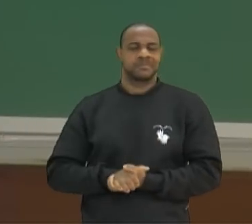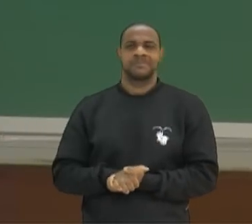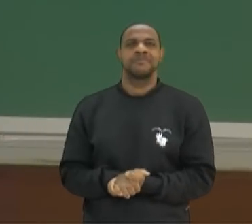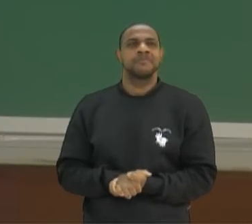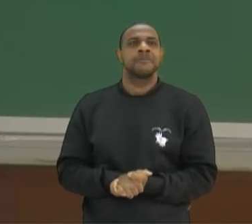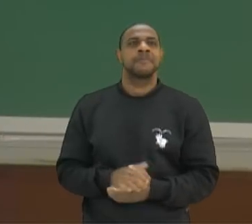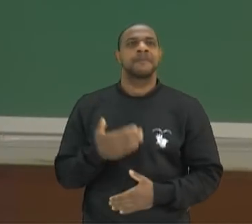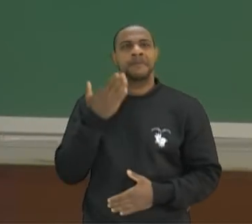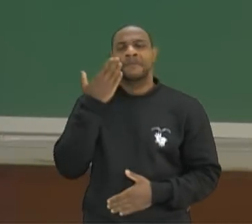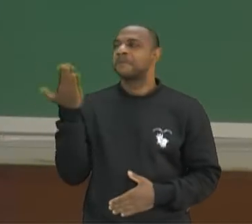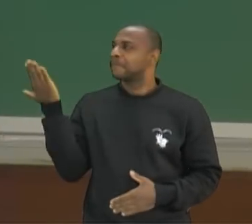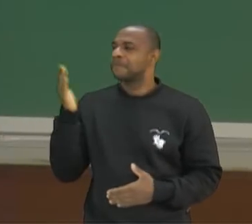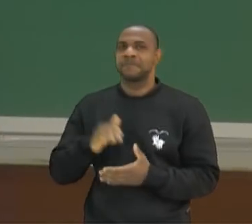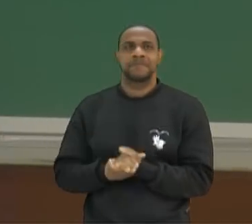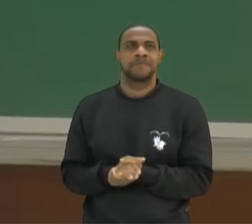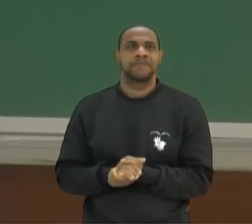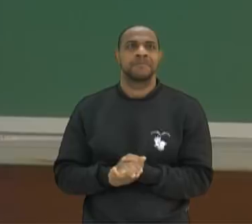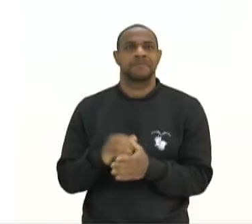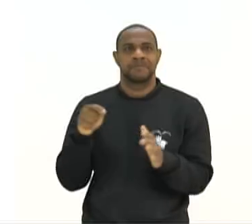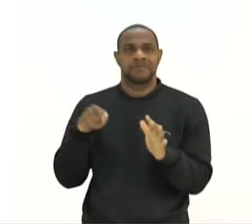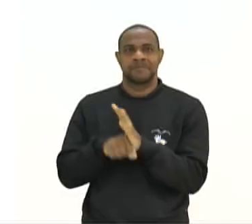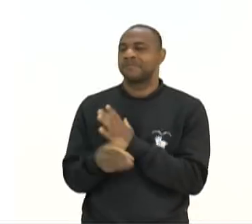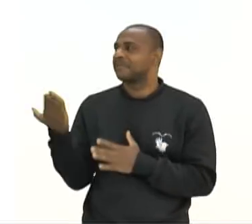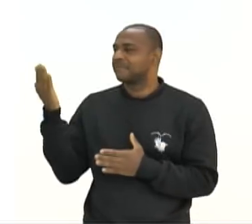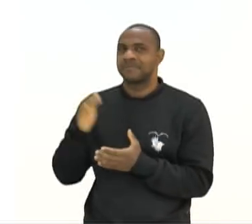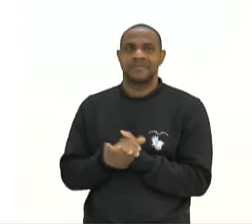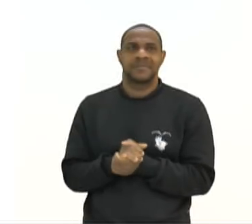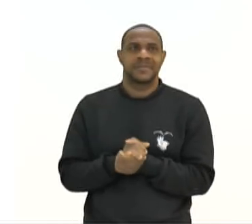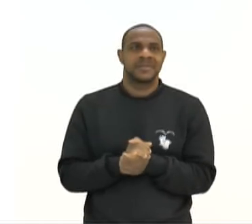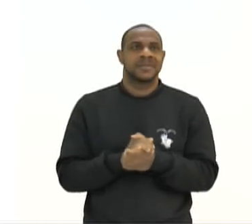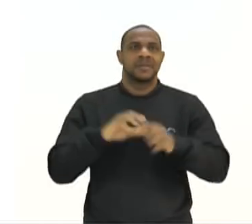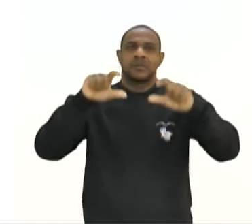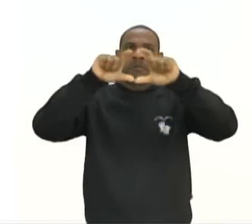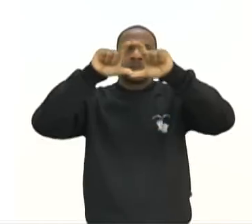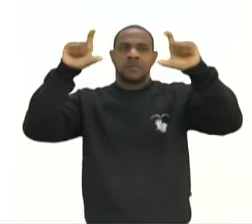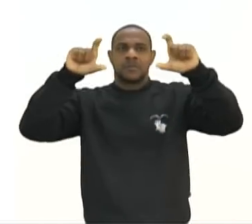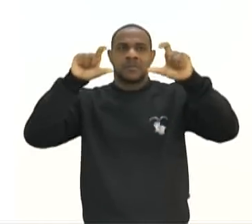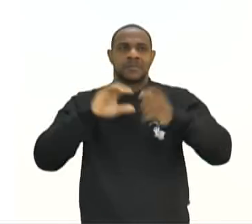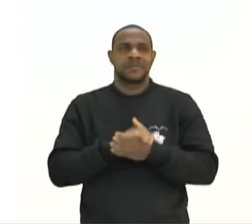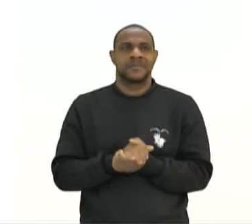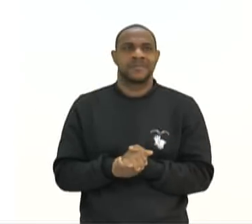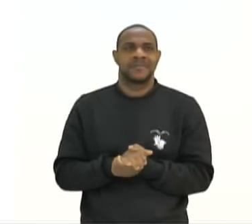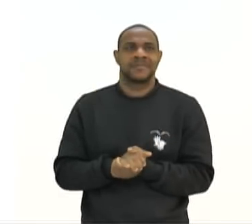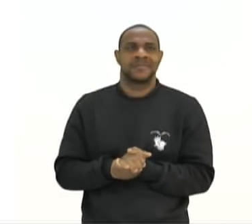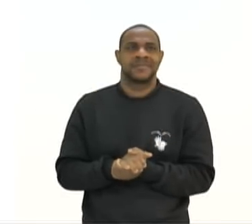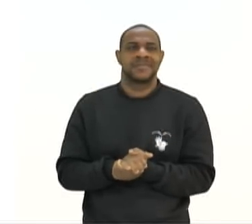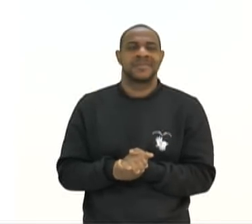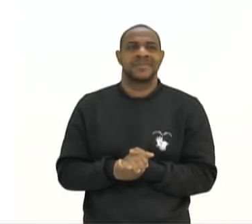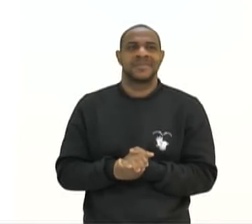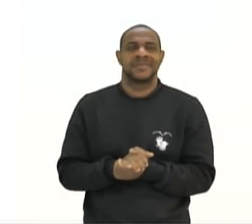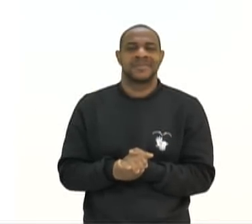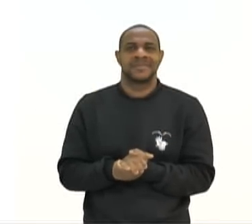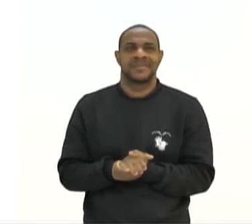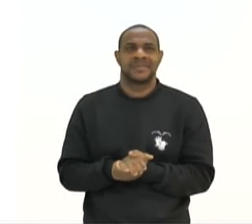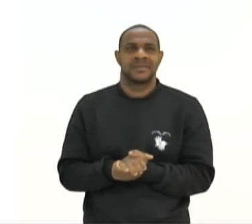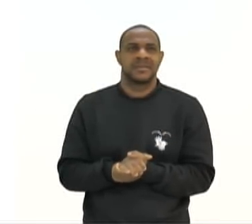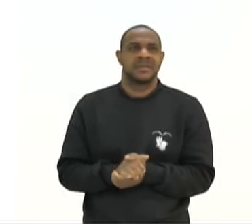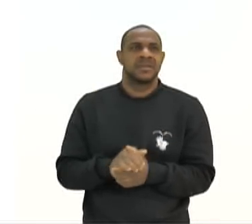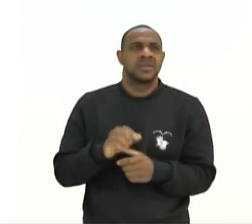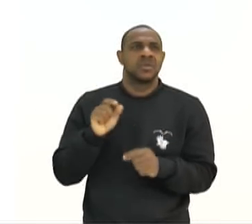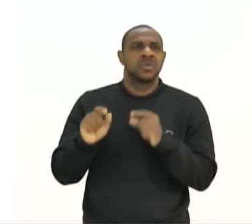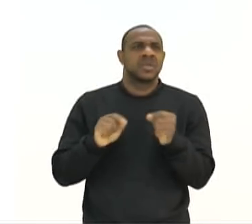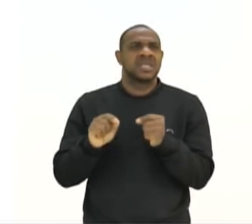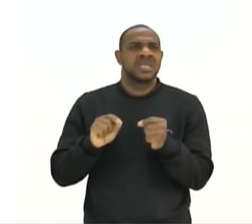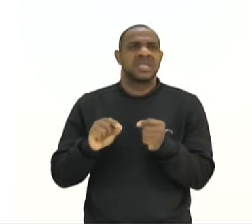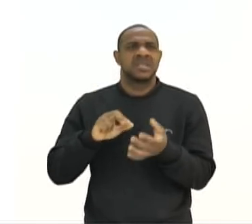Que mais? Tem um próximo aqui. And live out the true meaning of this creed. Seria o que é esse